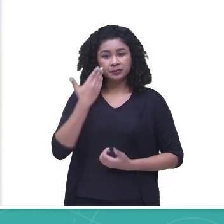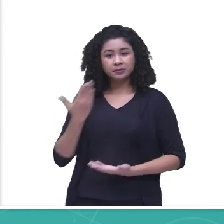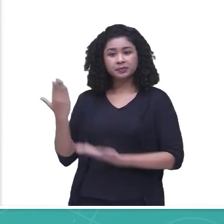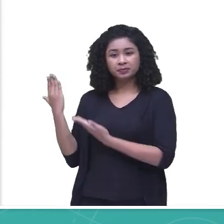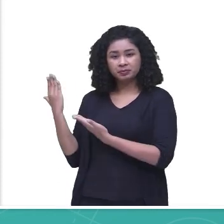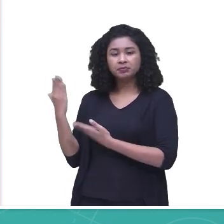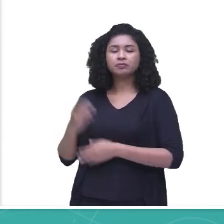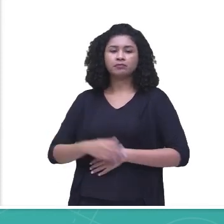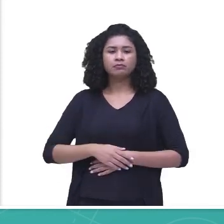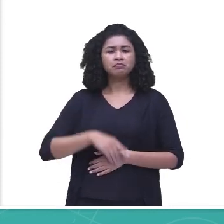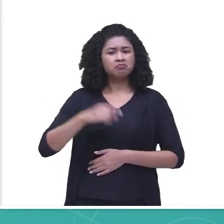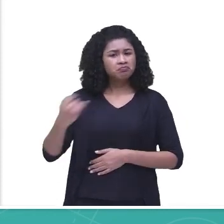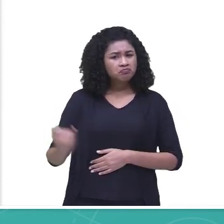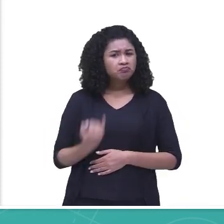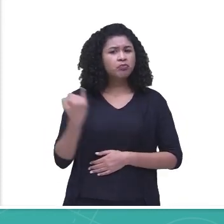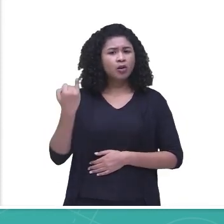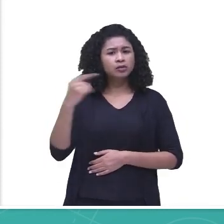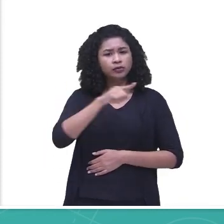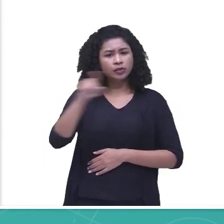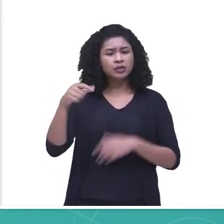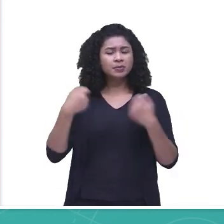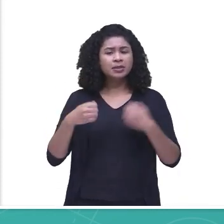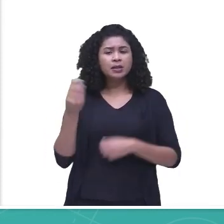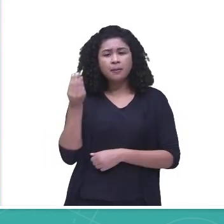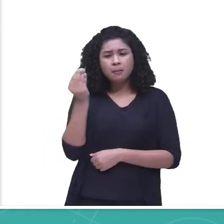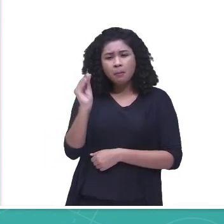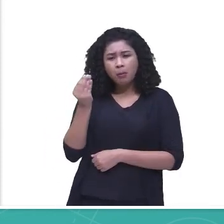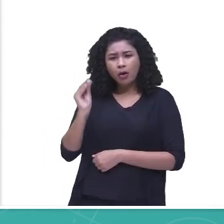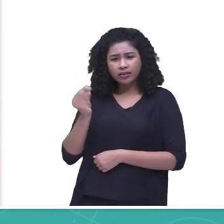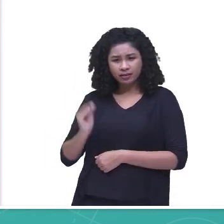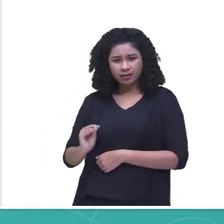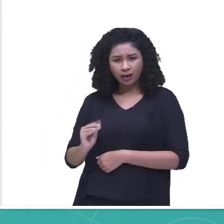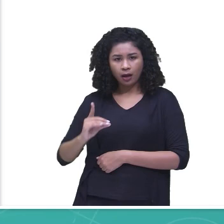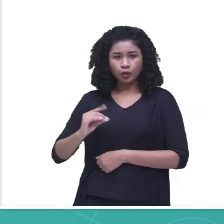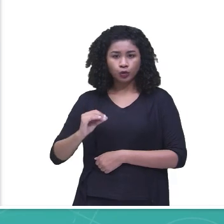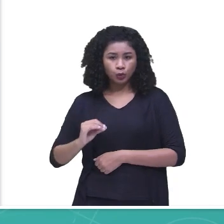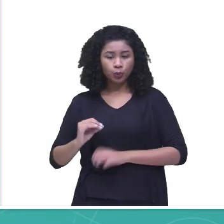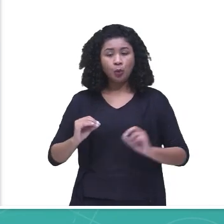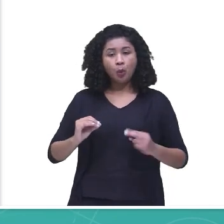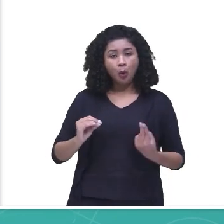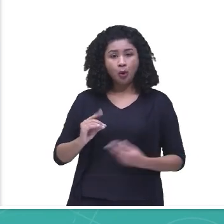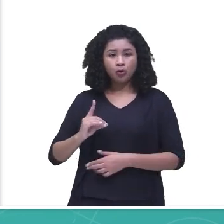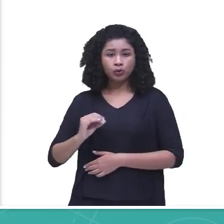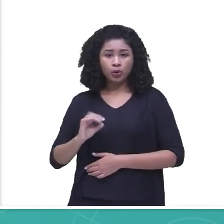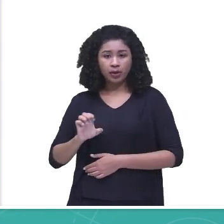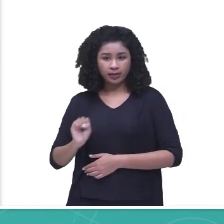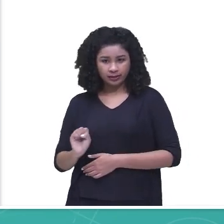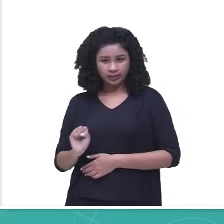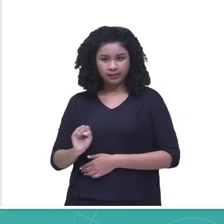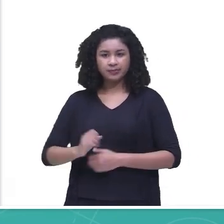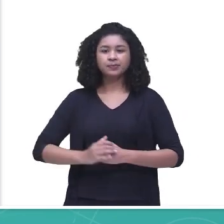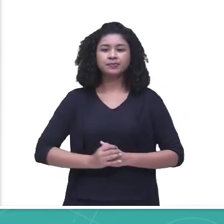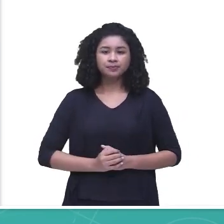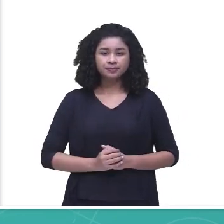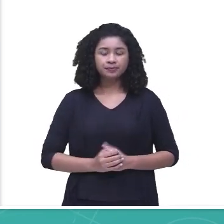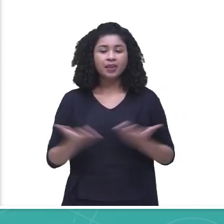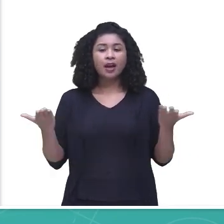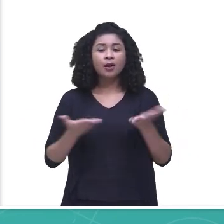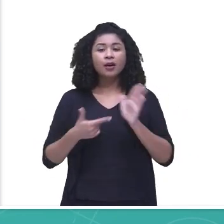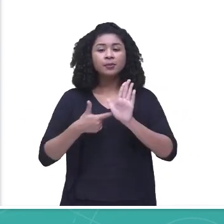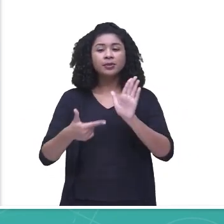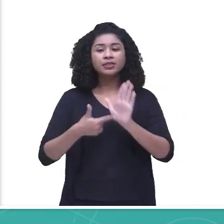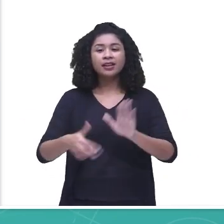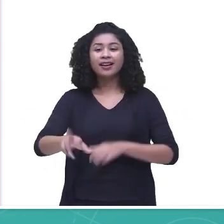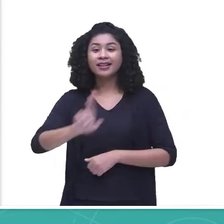uma questão muito importante, que vocês deveriam preencher com do ou does. Tá? Agora eu vou mostrar as respostas. Vamos